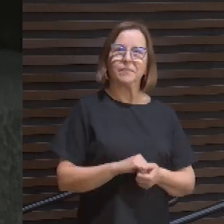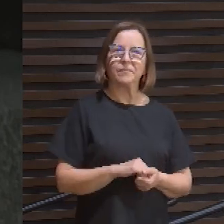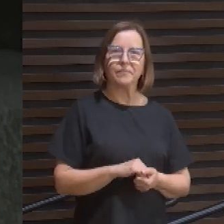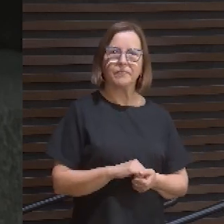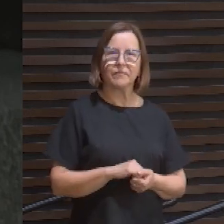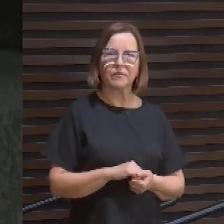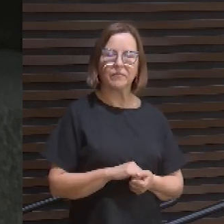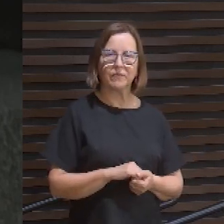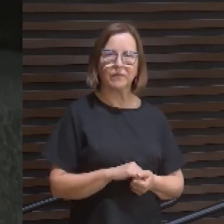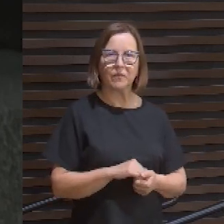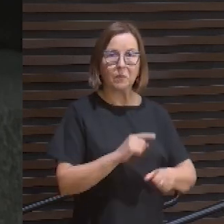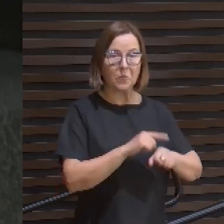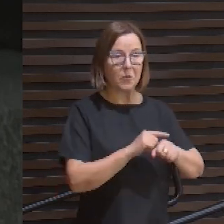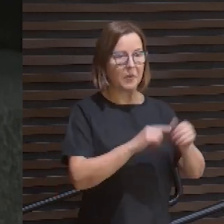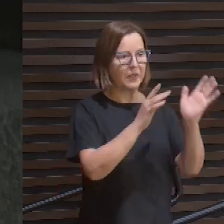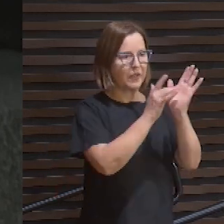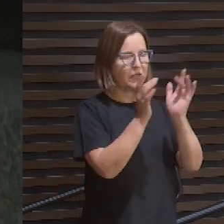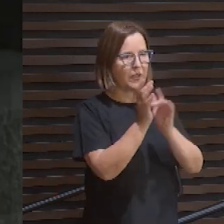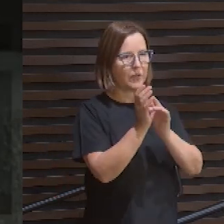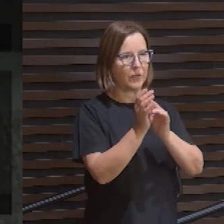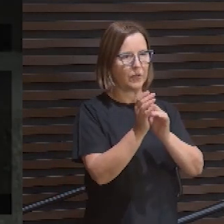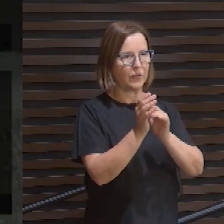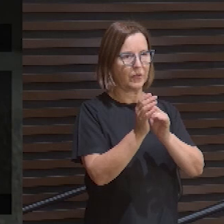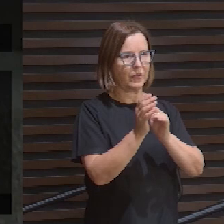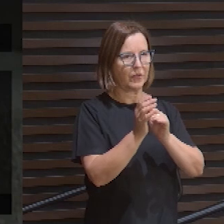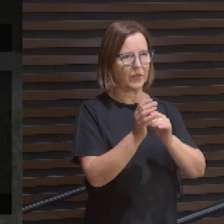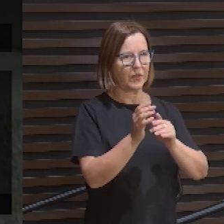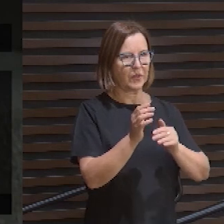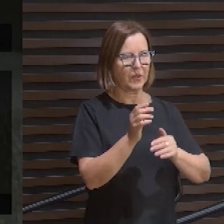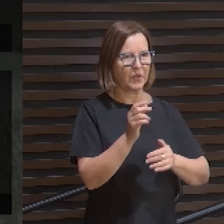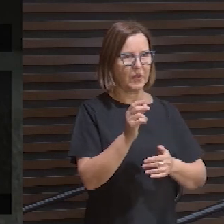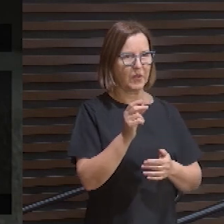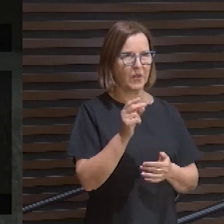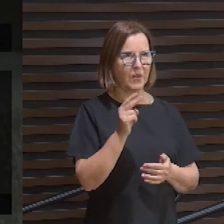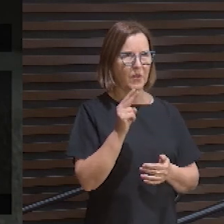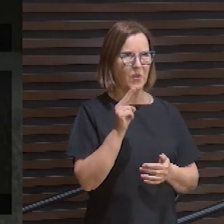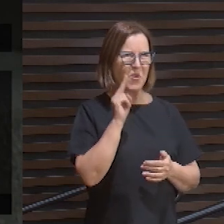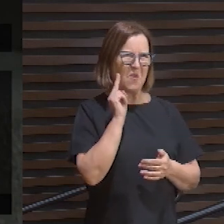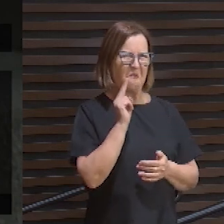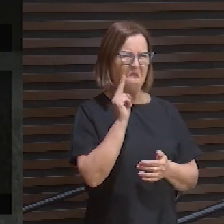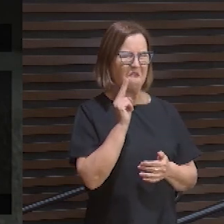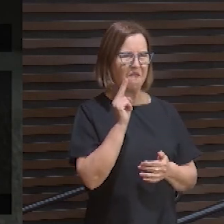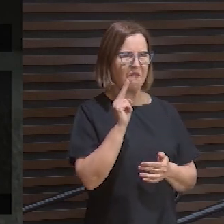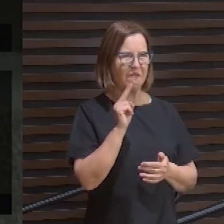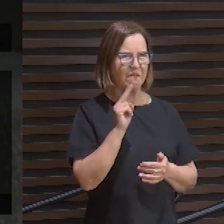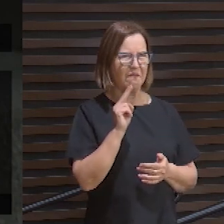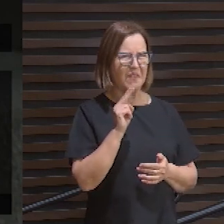Quando, pois, Jesus tomou o vinagre, disse: